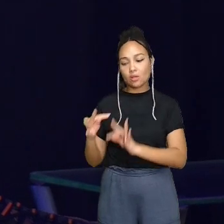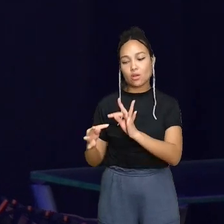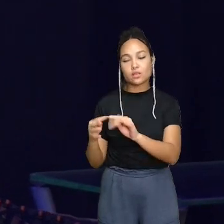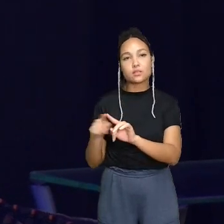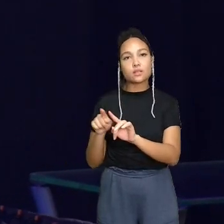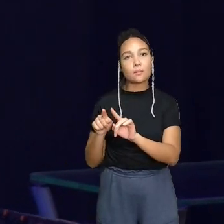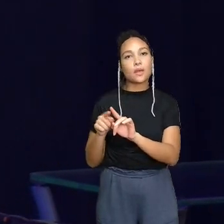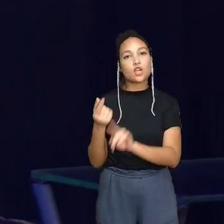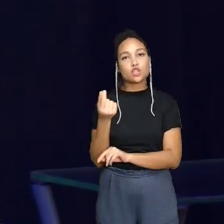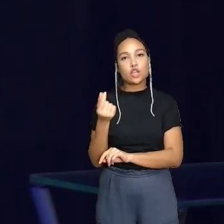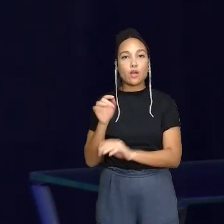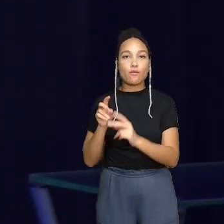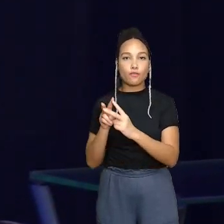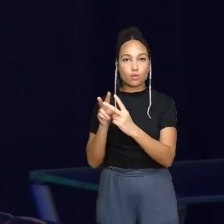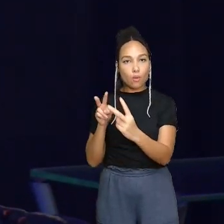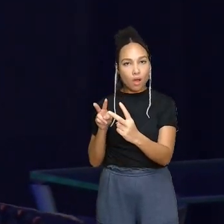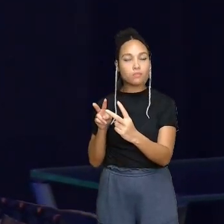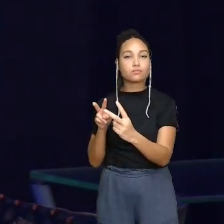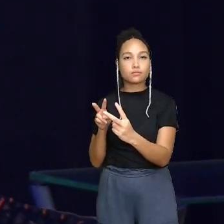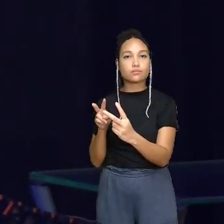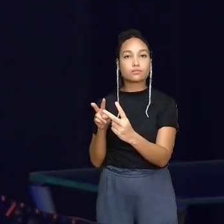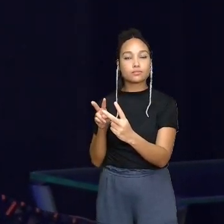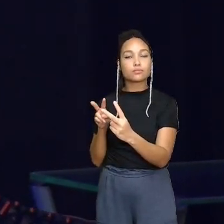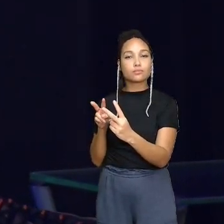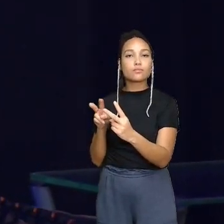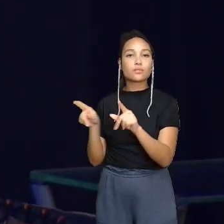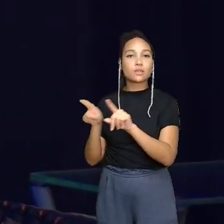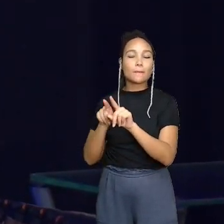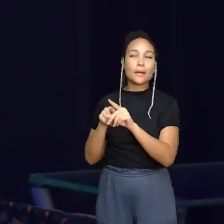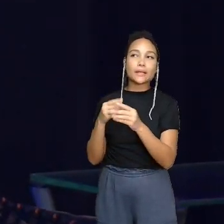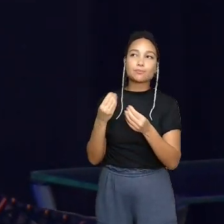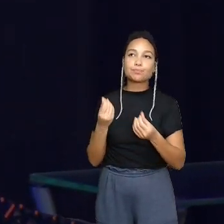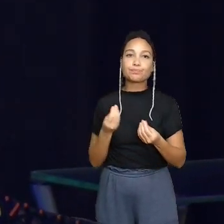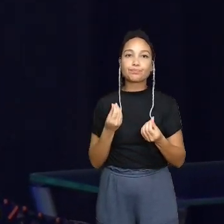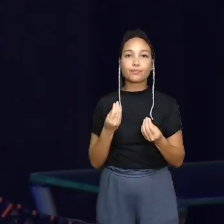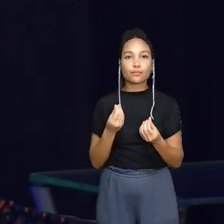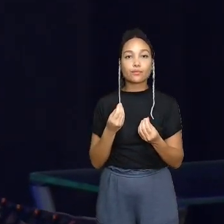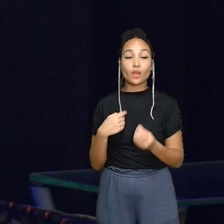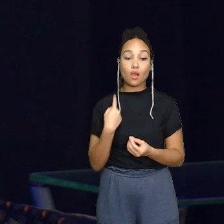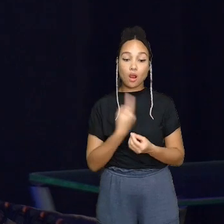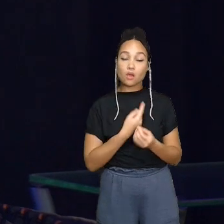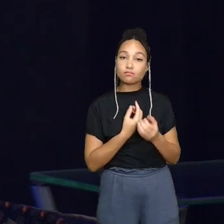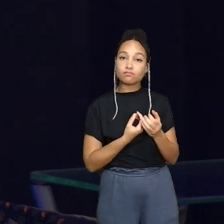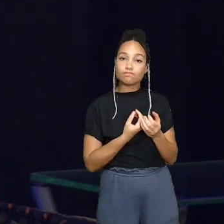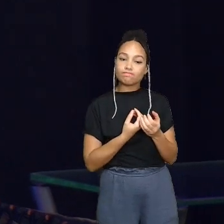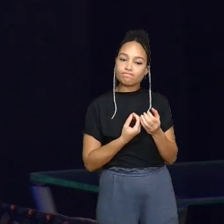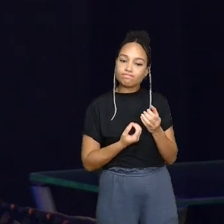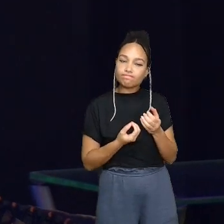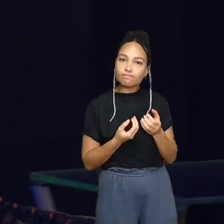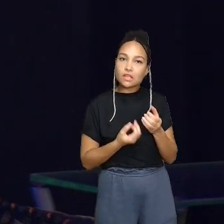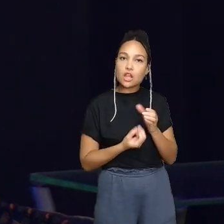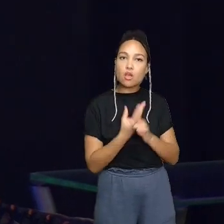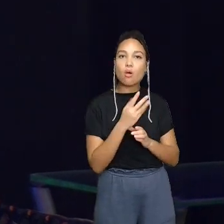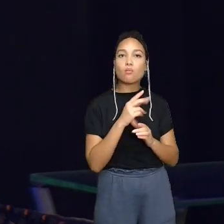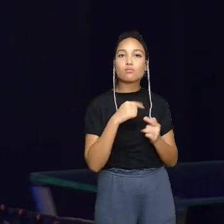criptomoedas, a gente nasceu muito da necessidade de ter que